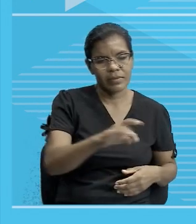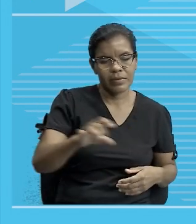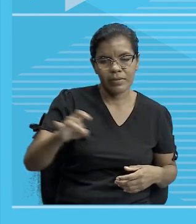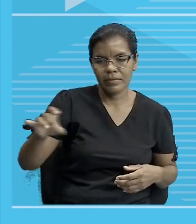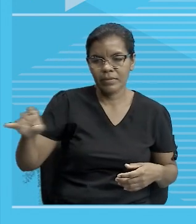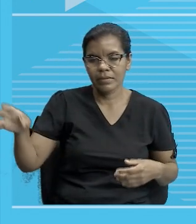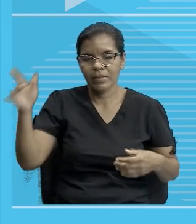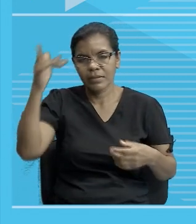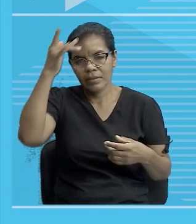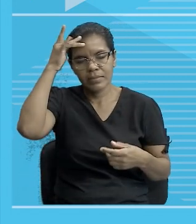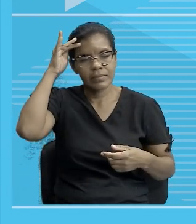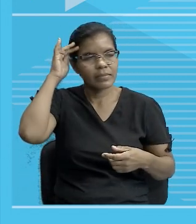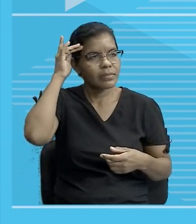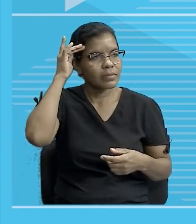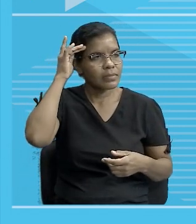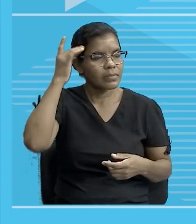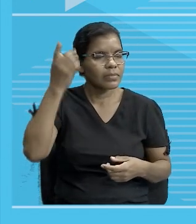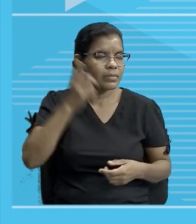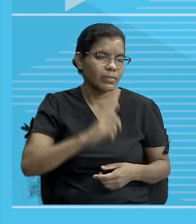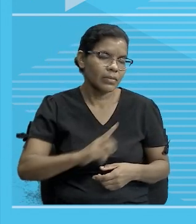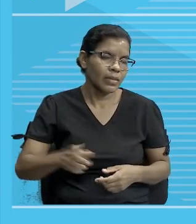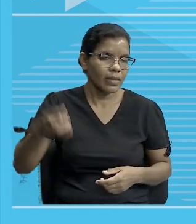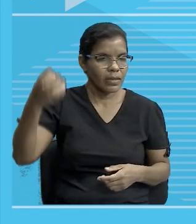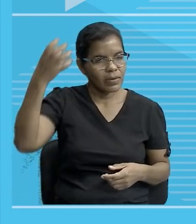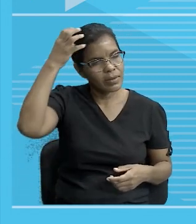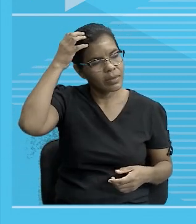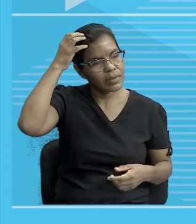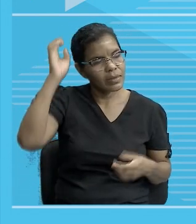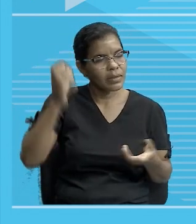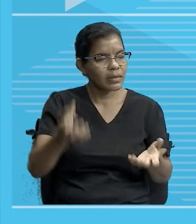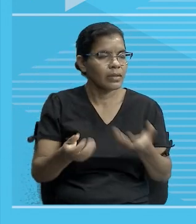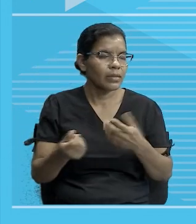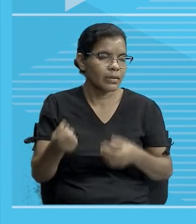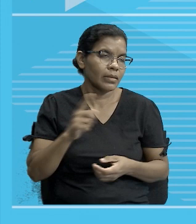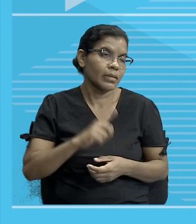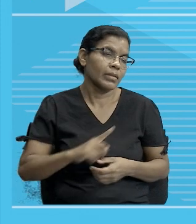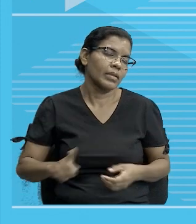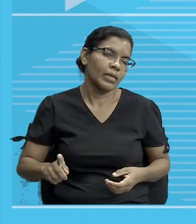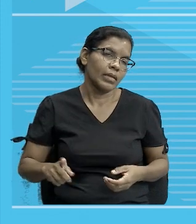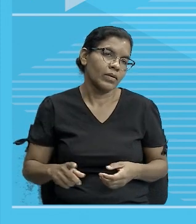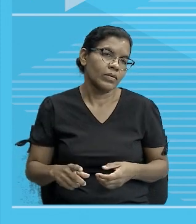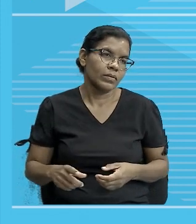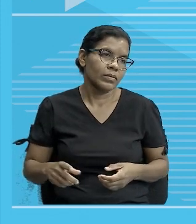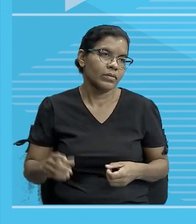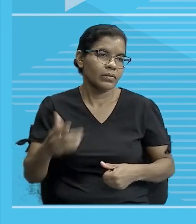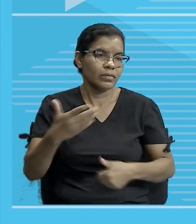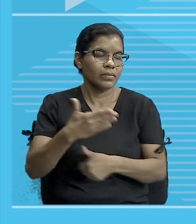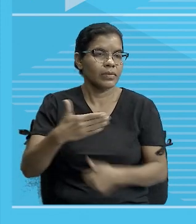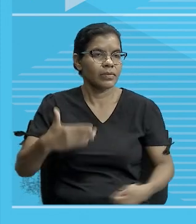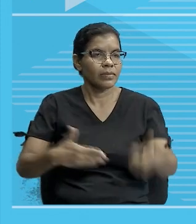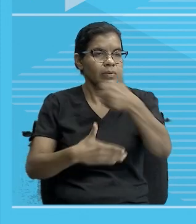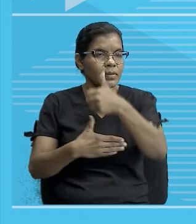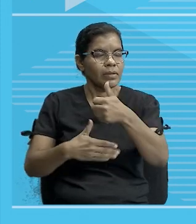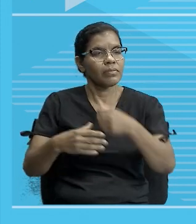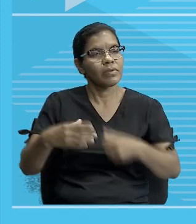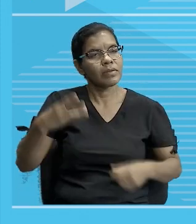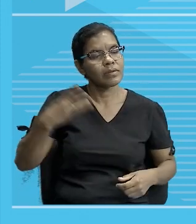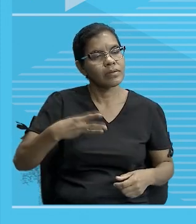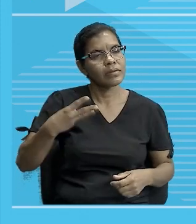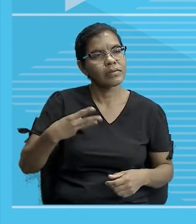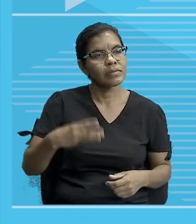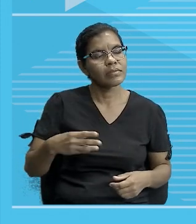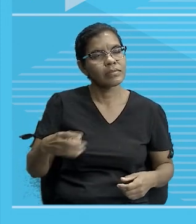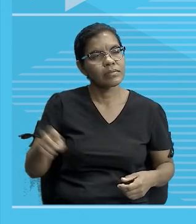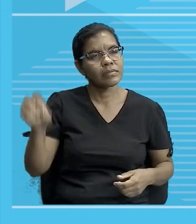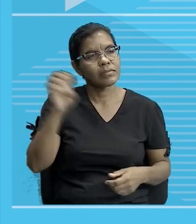Maria! Nem o rei aceitou e nem os privilegiados. Pois o terceiro estado disse: olha, pois eu